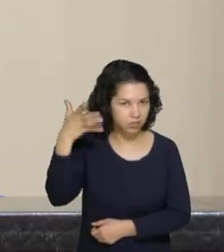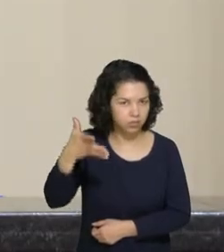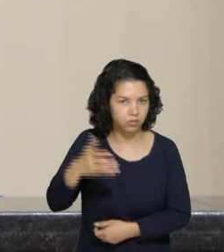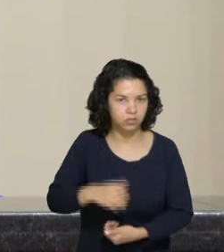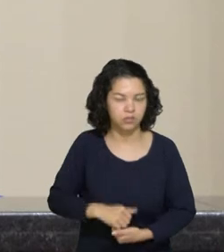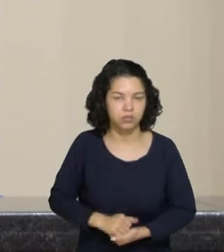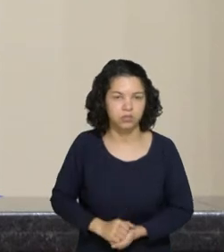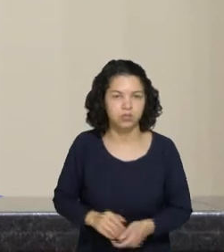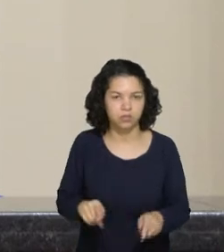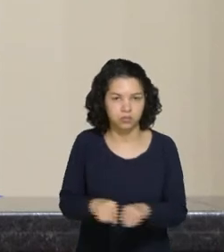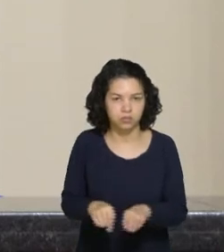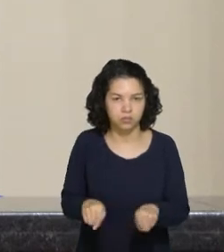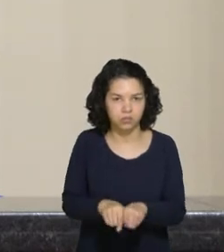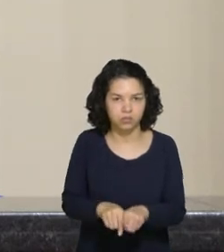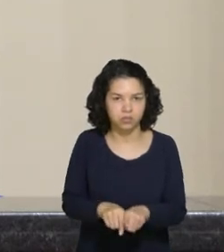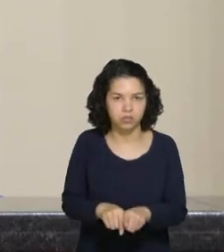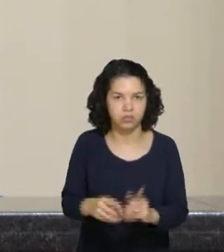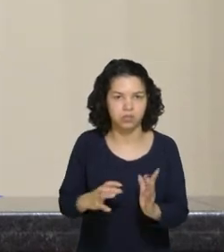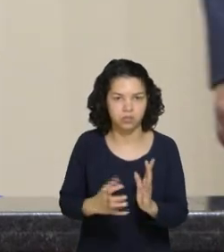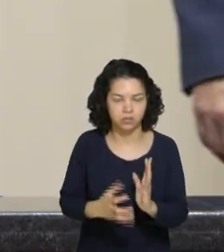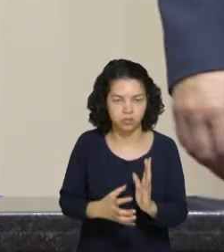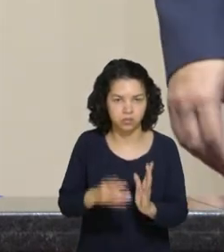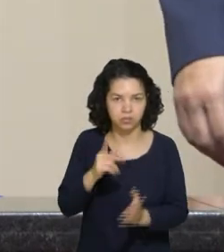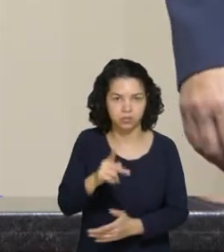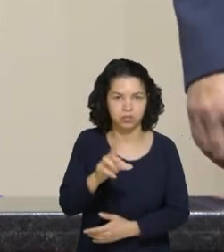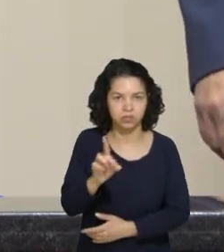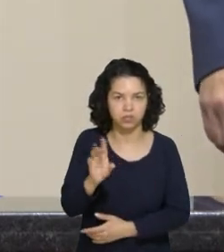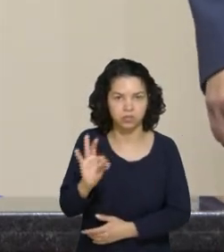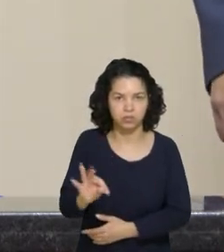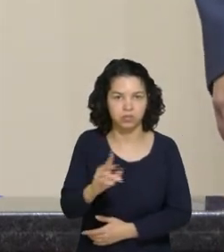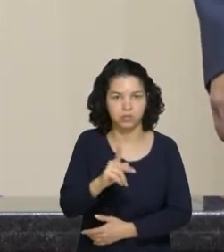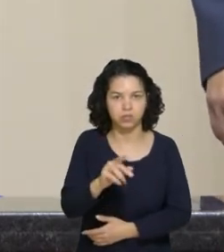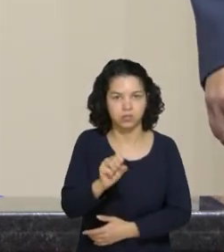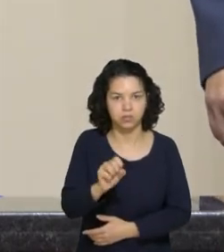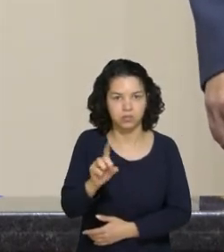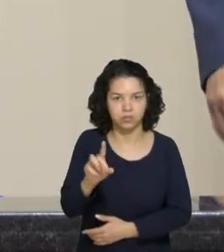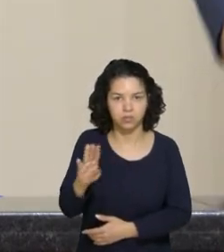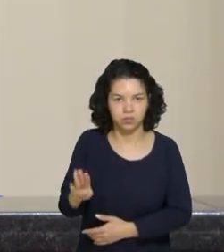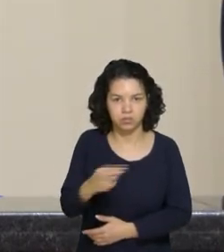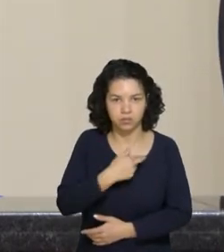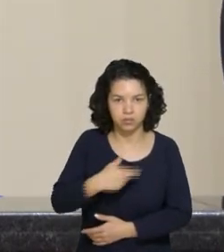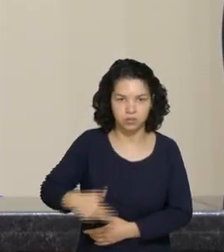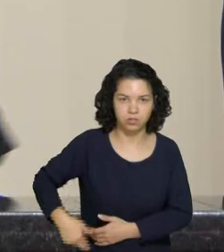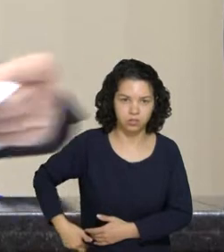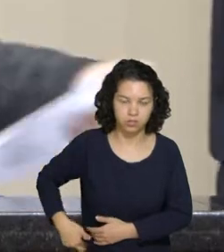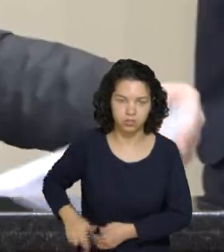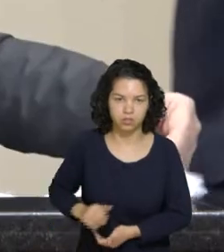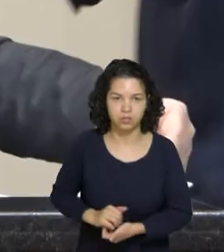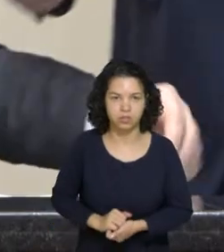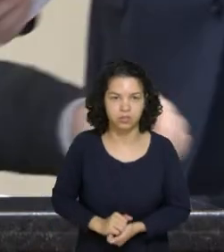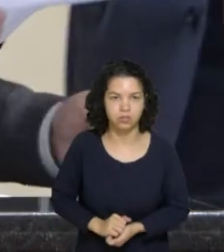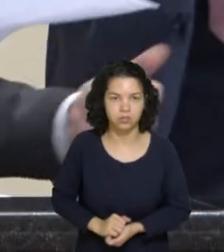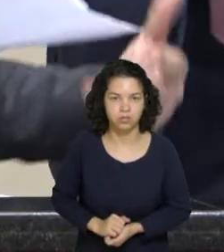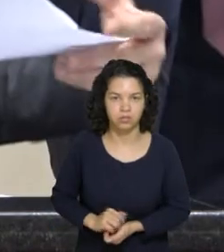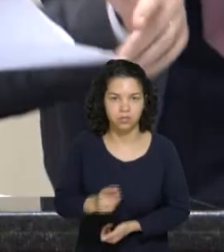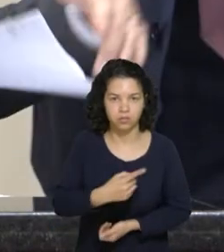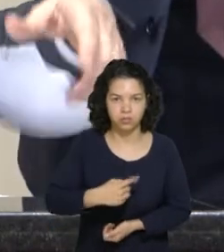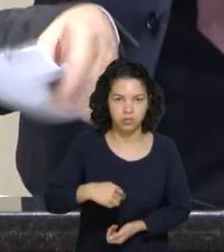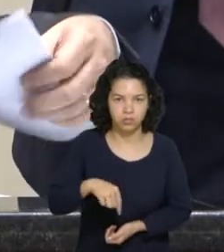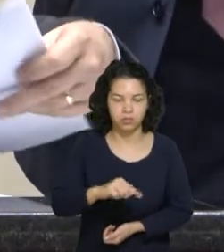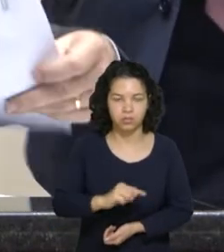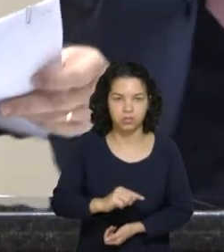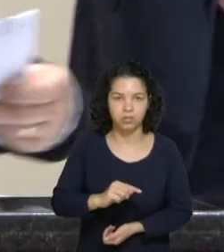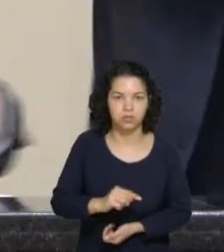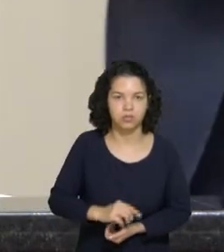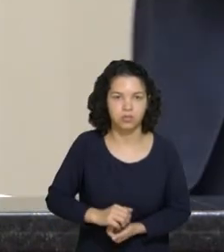E também o bloco PDT, PSDB, Republicanos. Nós